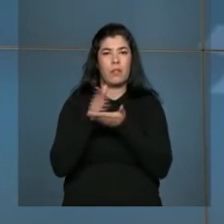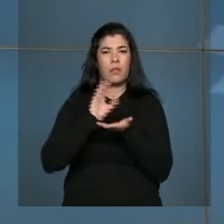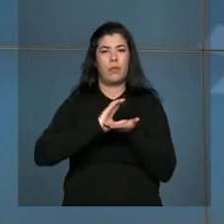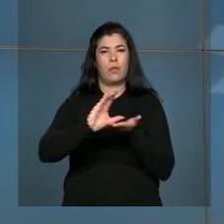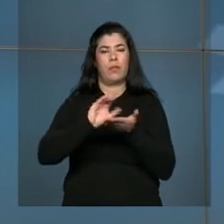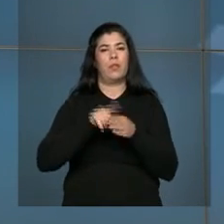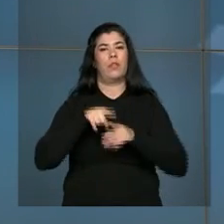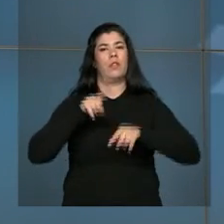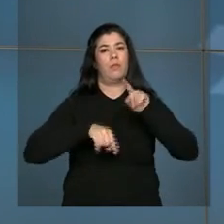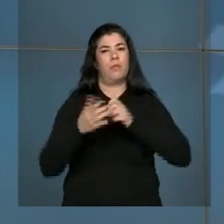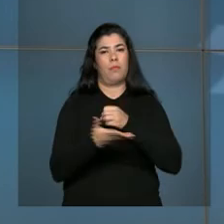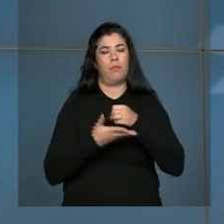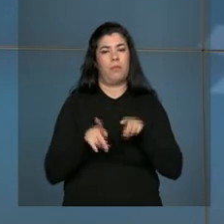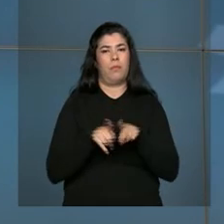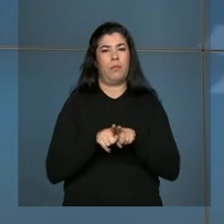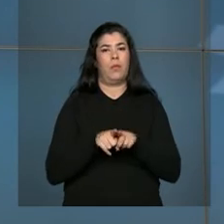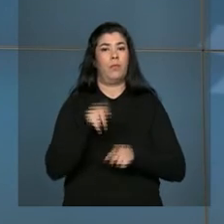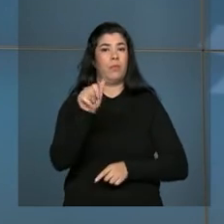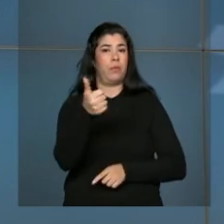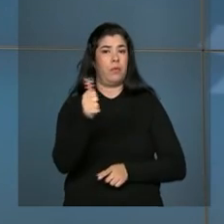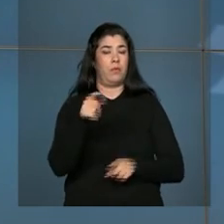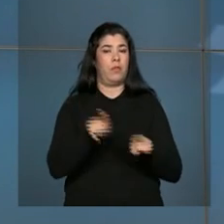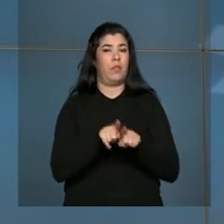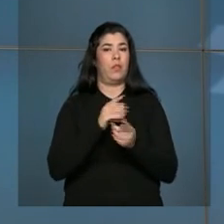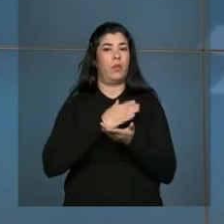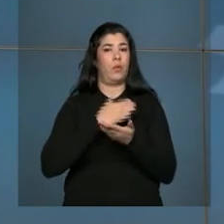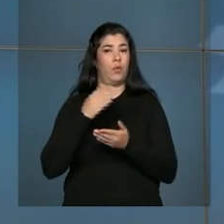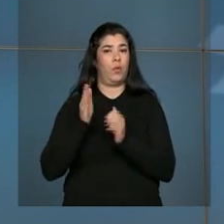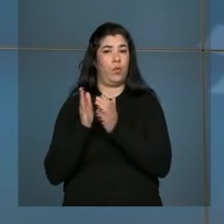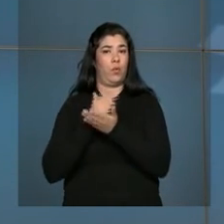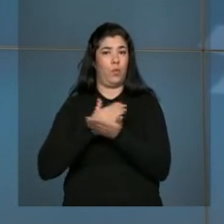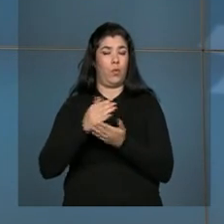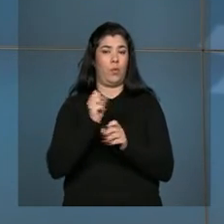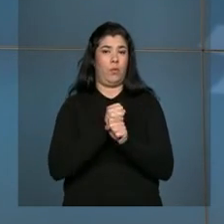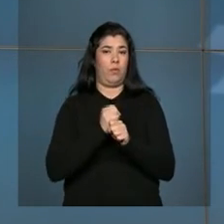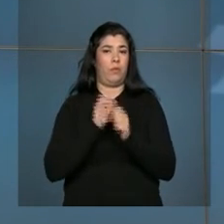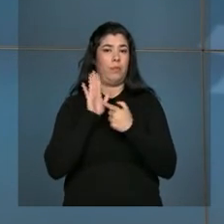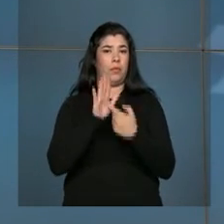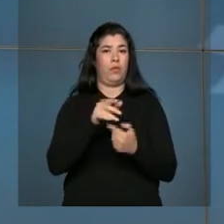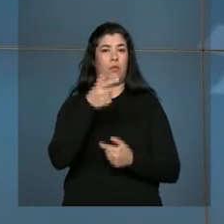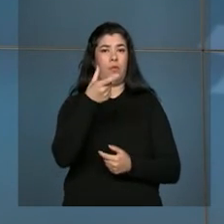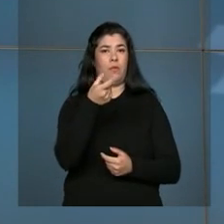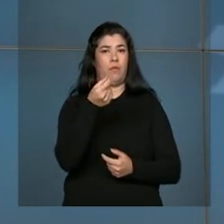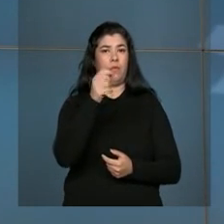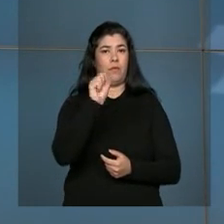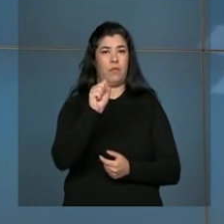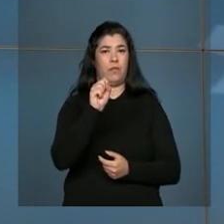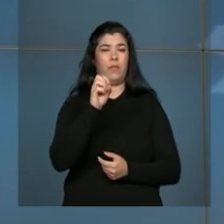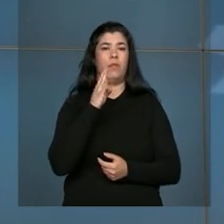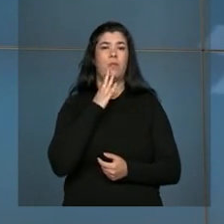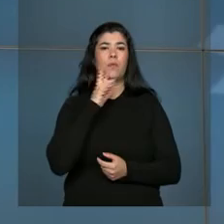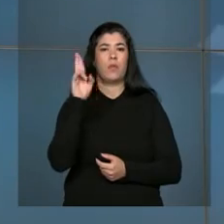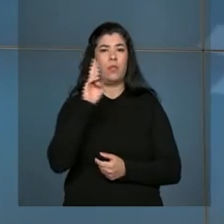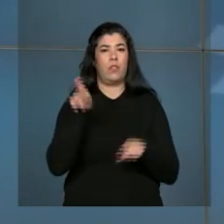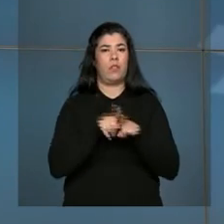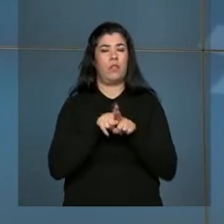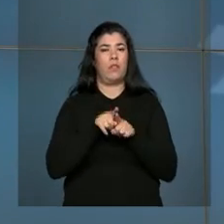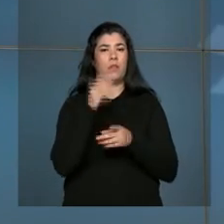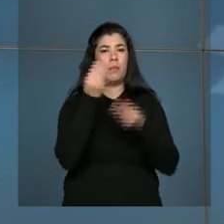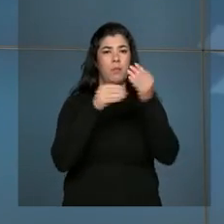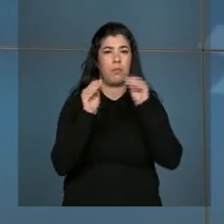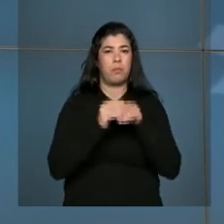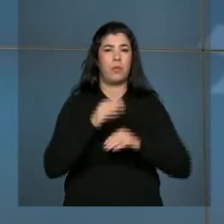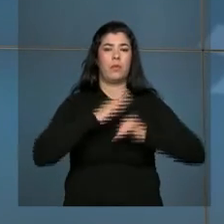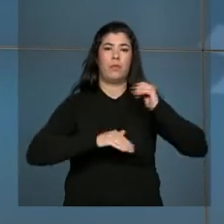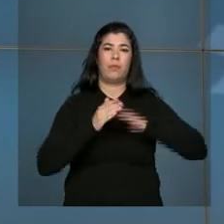investimentos em infraestrutura. Um balanço do início deste ano mostrou que 20 bilhões de reais foram aplicados nessa